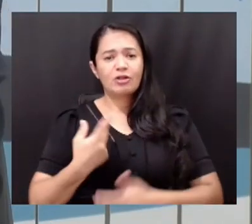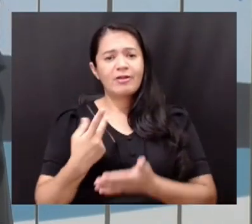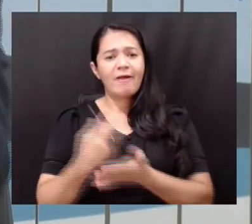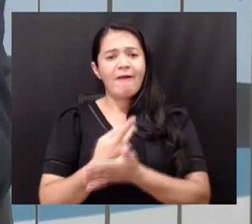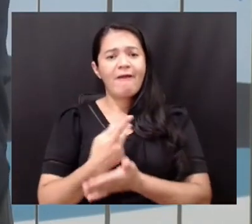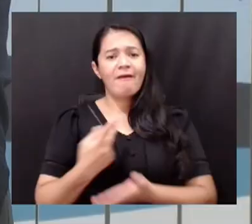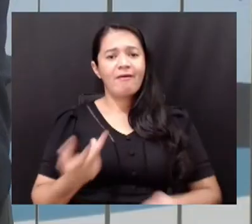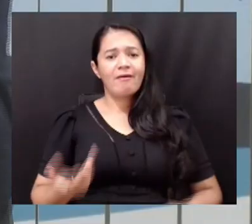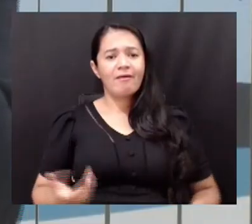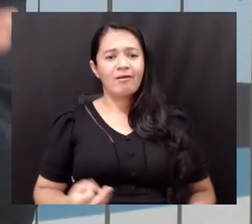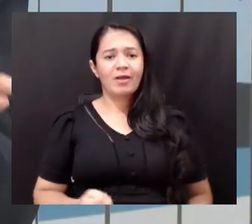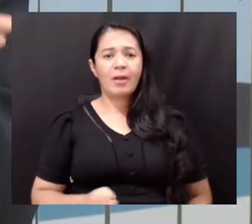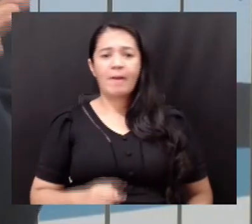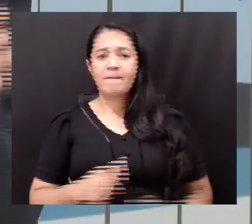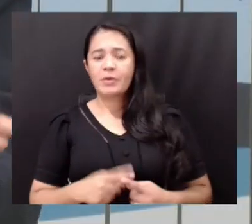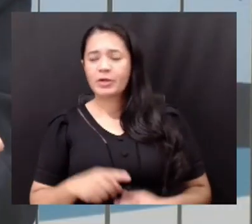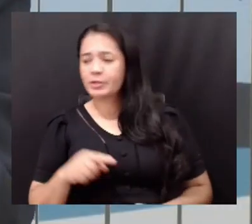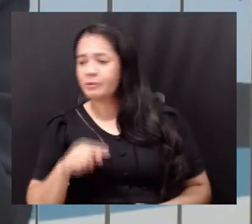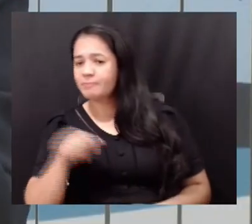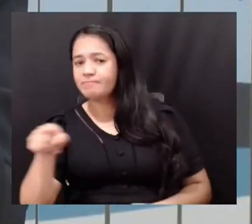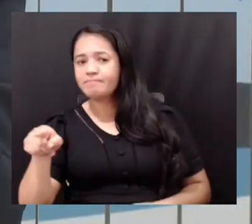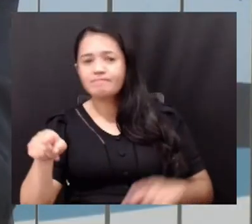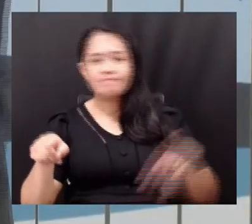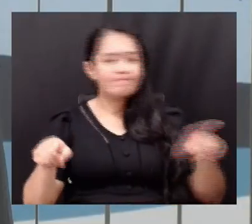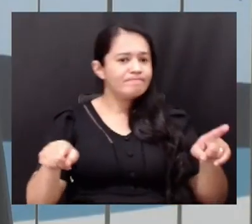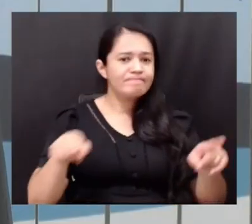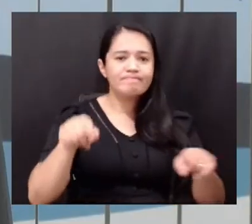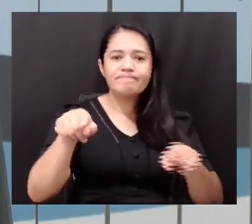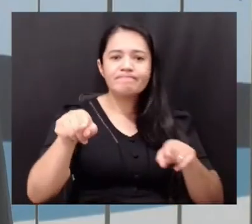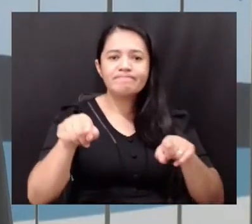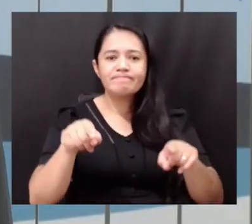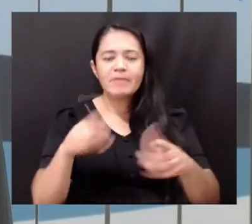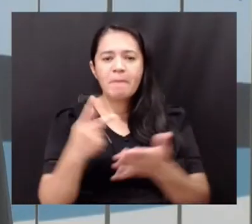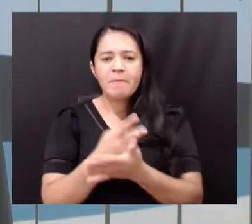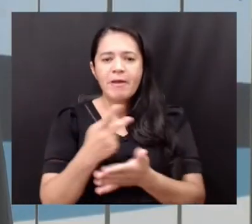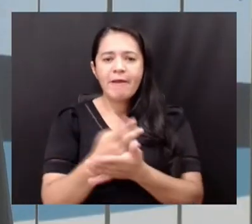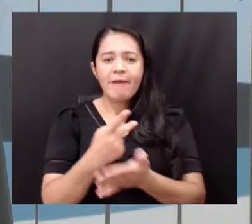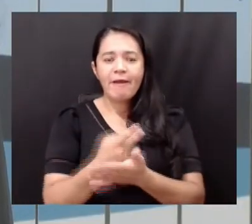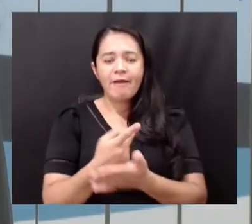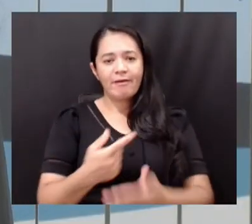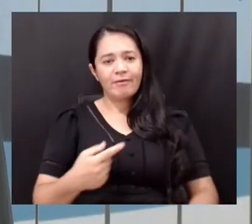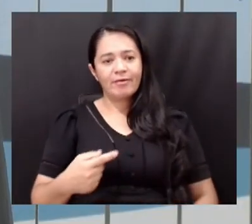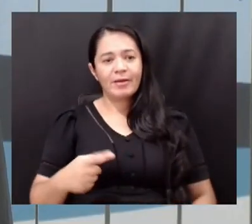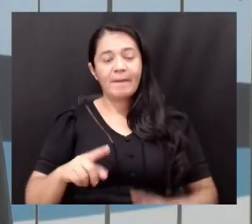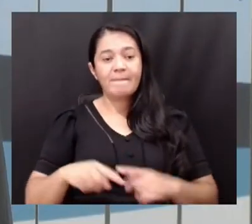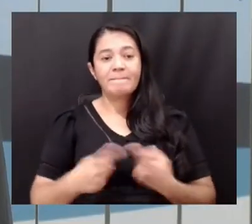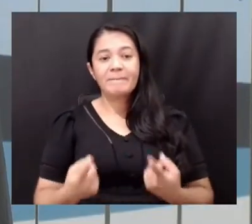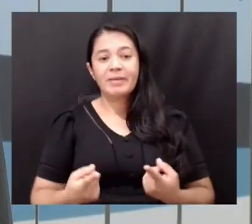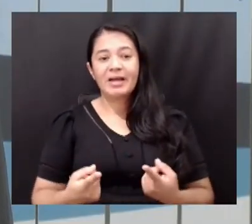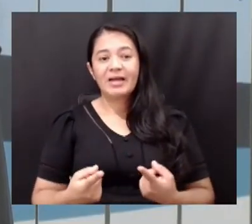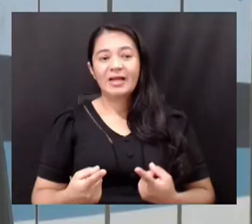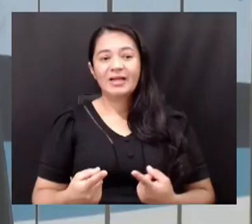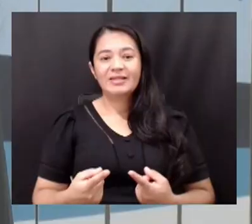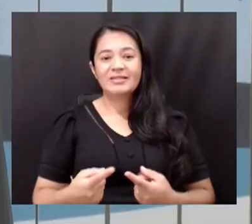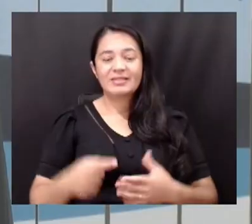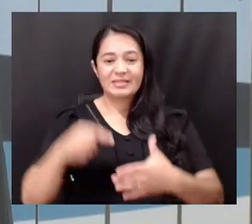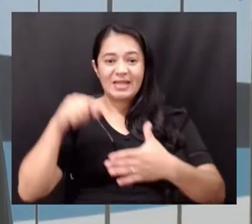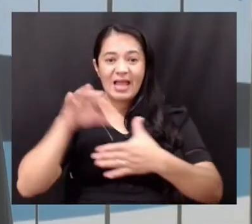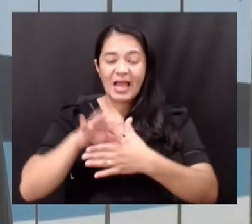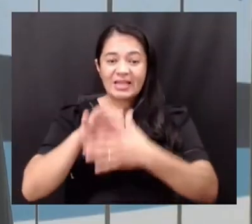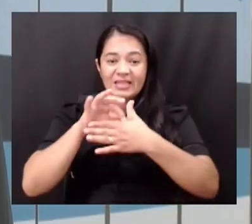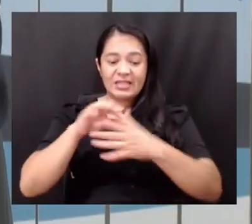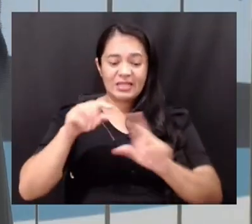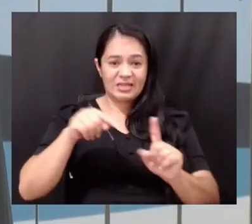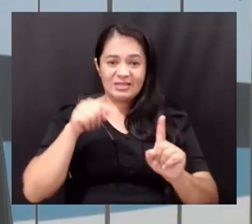apontando muitas vezes o dedo para a liderança, mas a liderança também é alvo de pressão. Sem dúvida. Frente a esse alvo